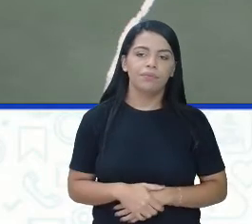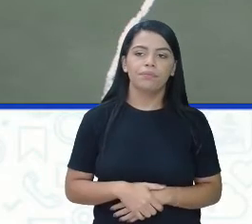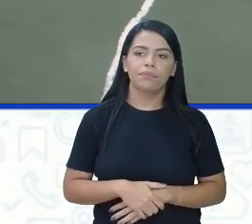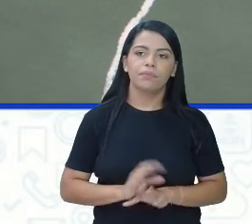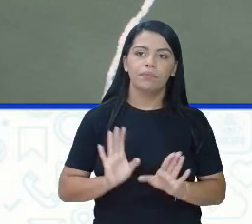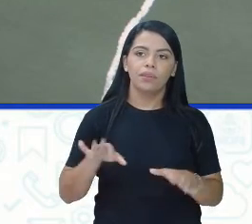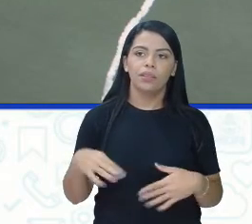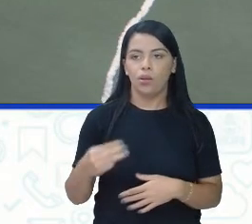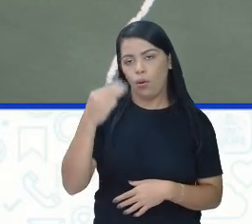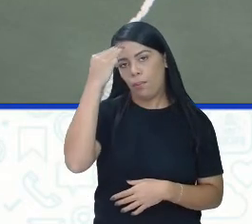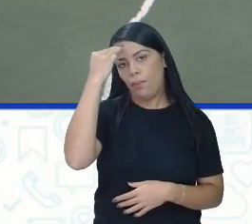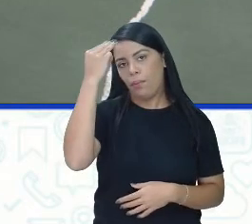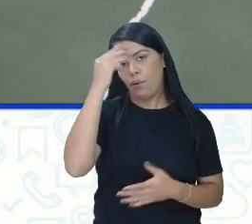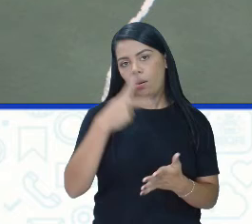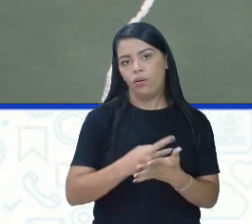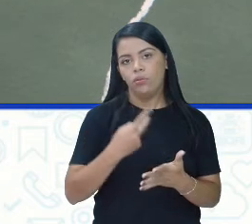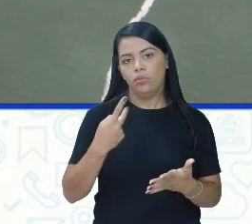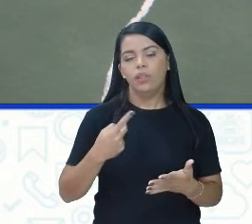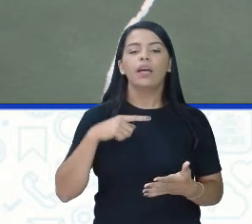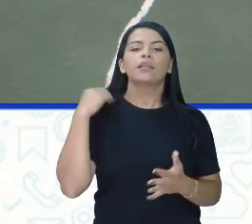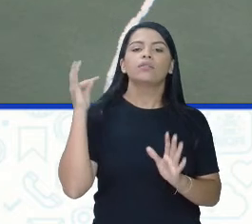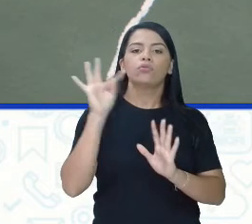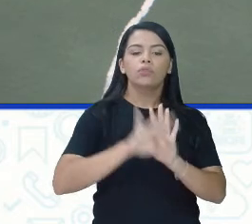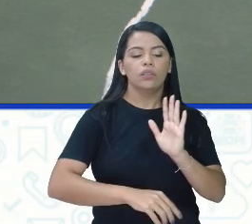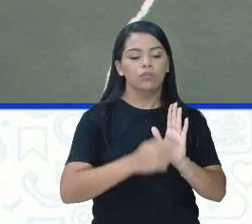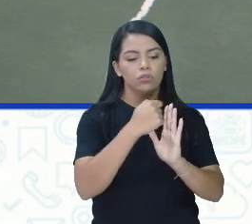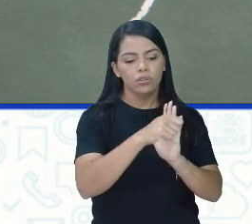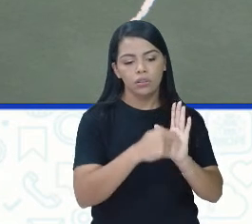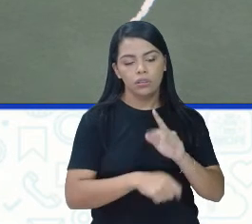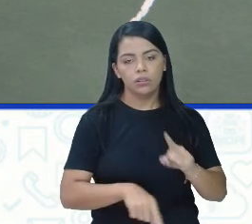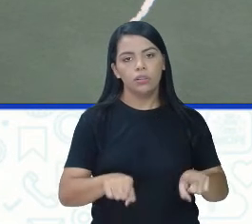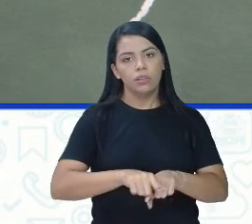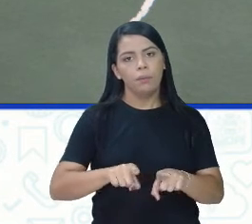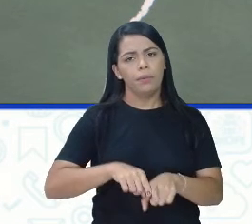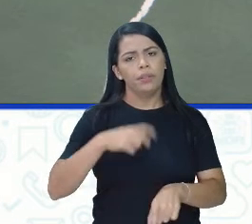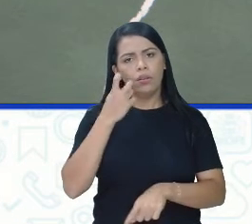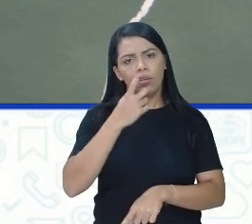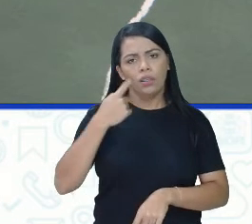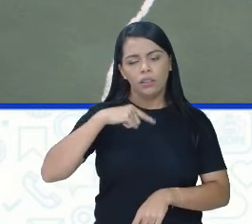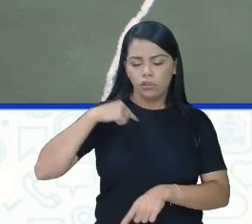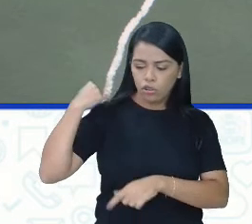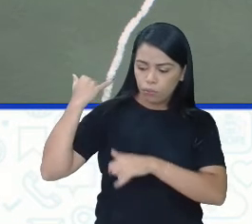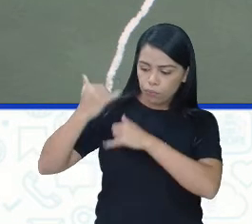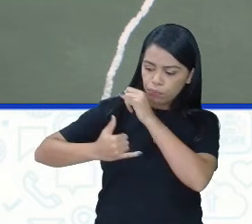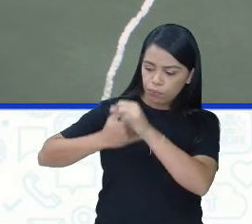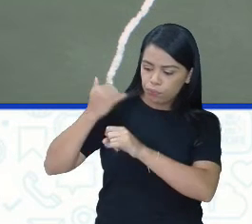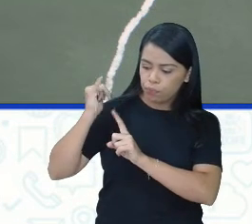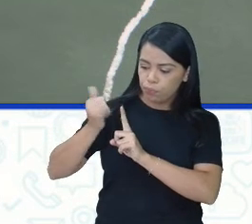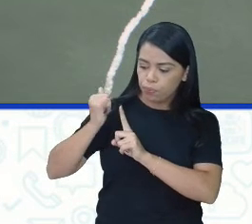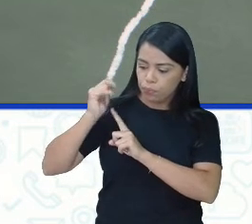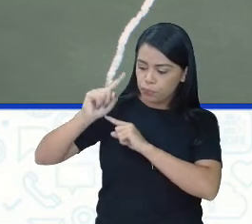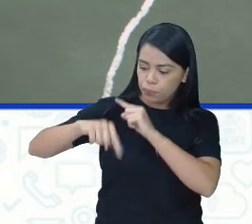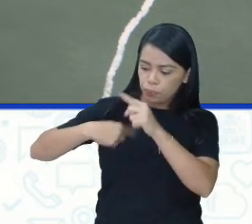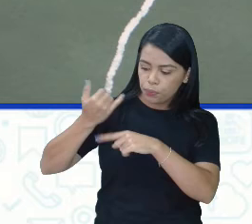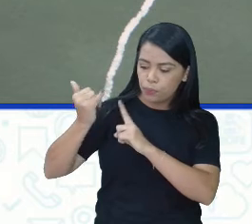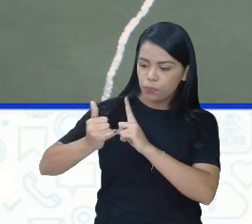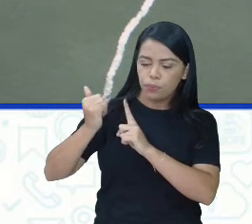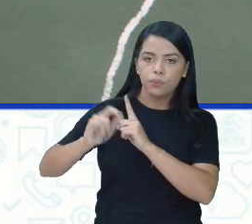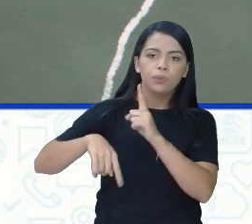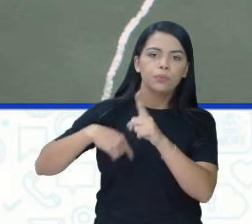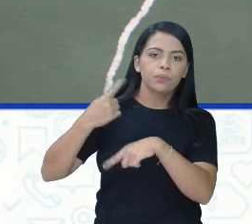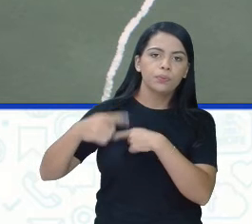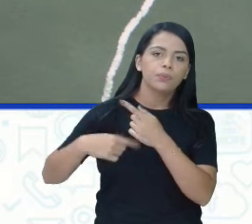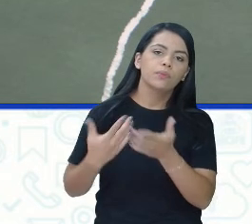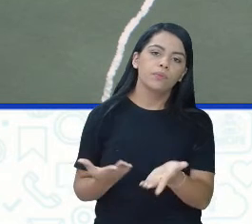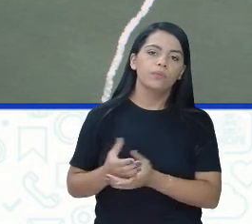nos textos escritos, mas também na oralidade que passamos de geração a geração. O ancião é normalmente quem garante a memória